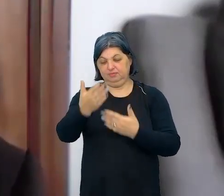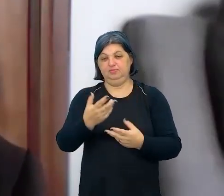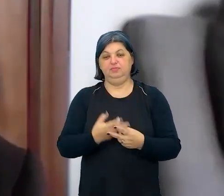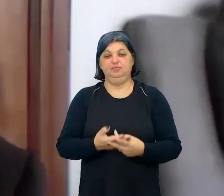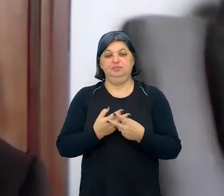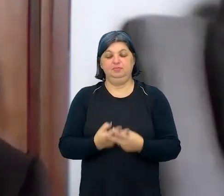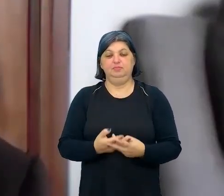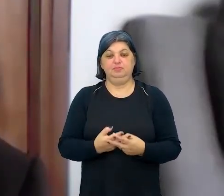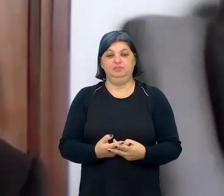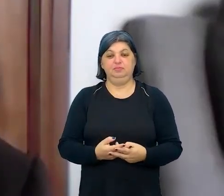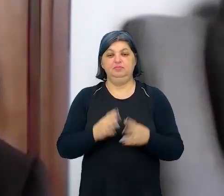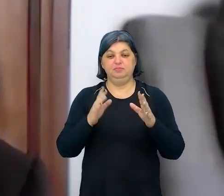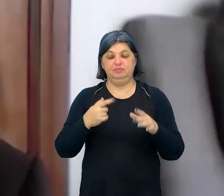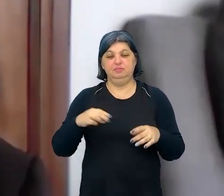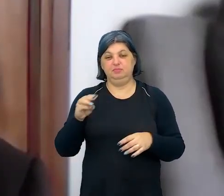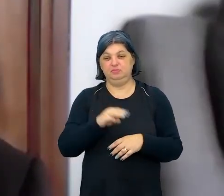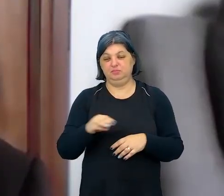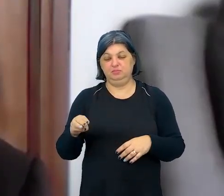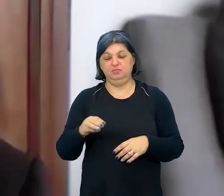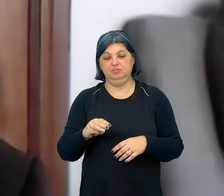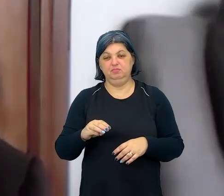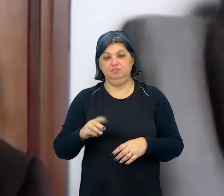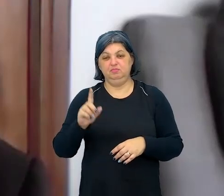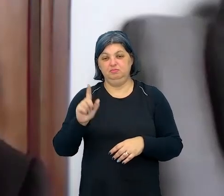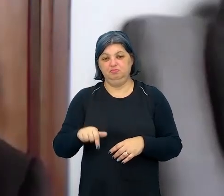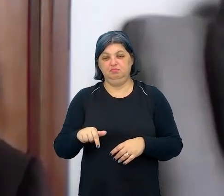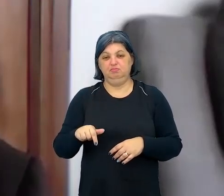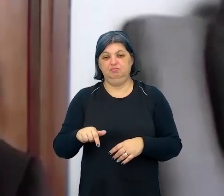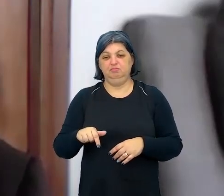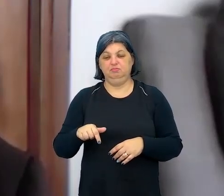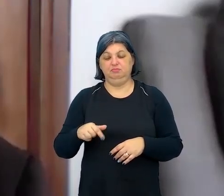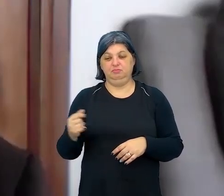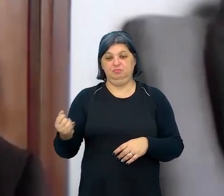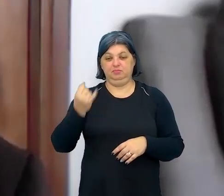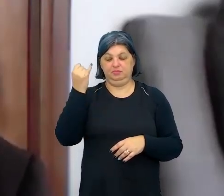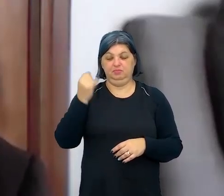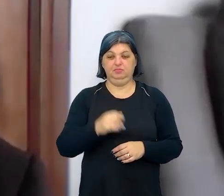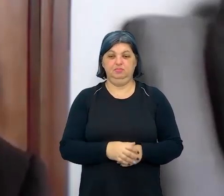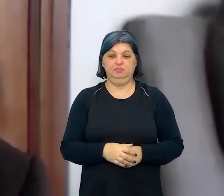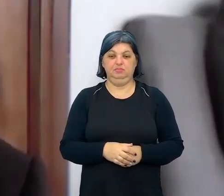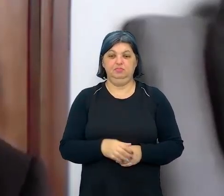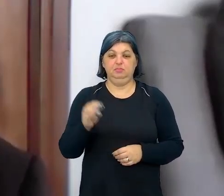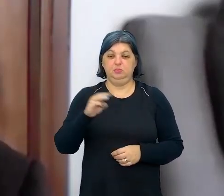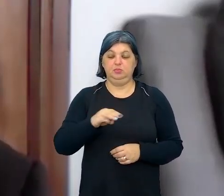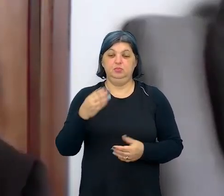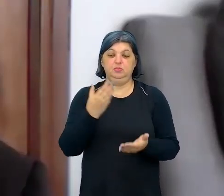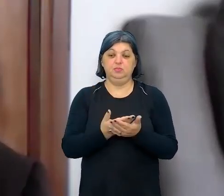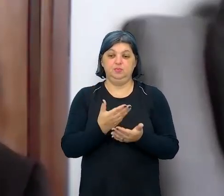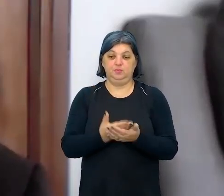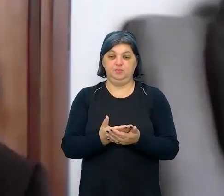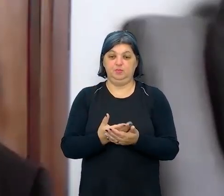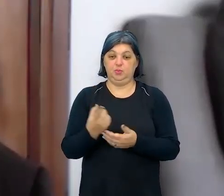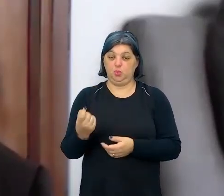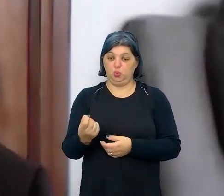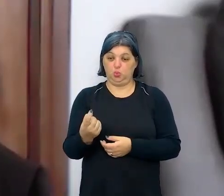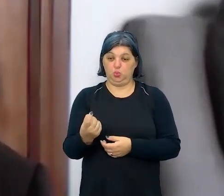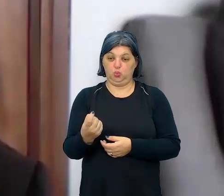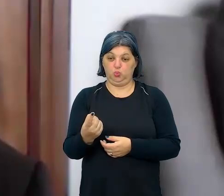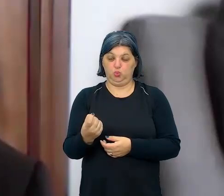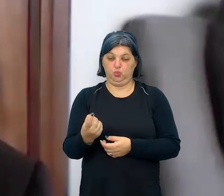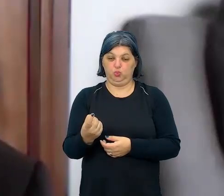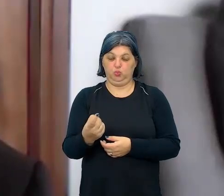paciência, mas o momento, para todos nós, ele é importante. É um momento de estudos, é um momento único,